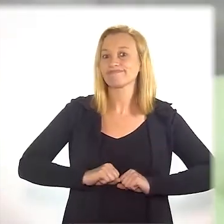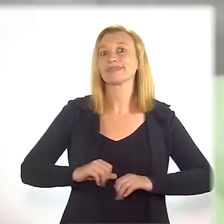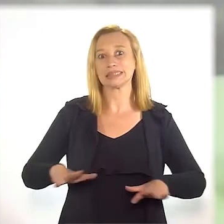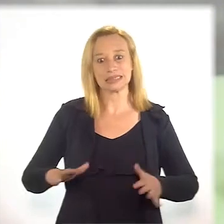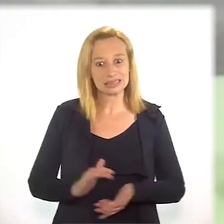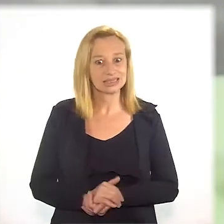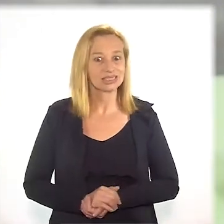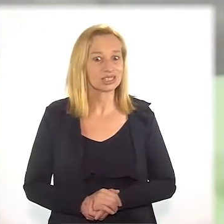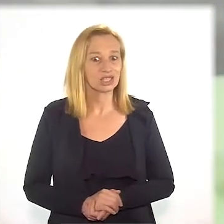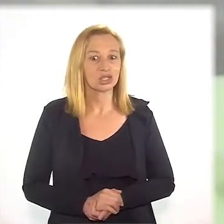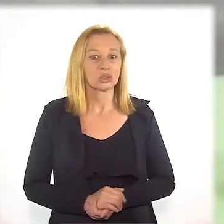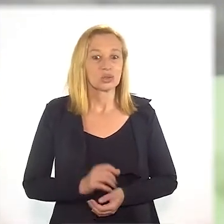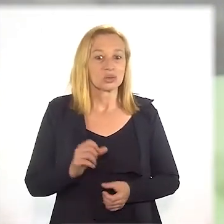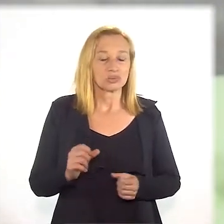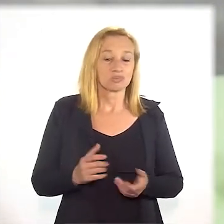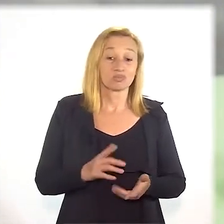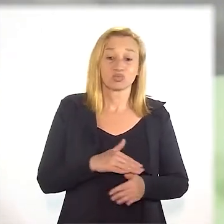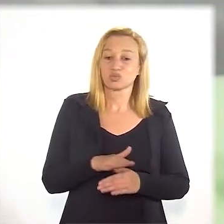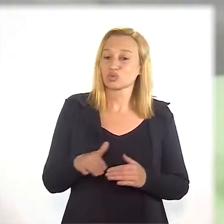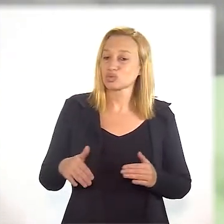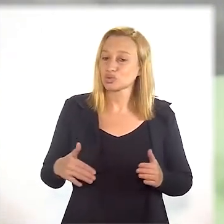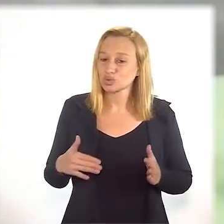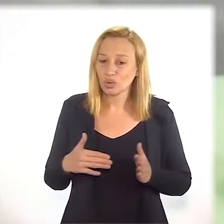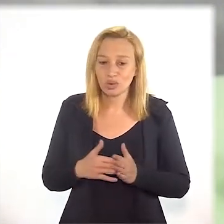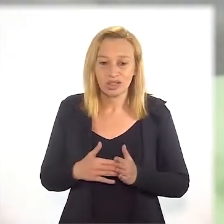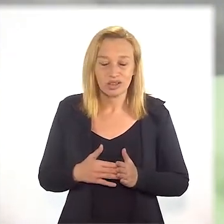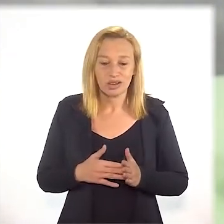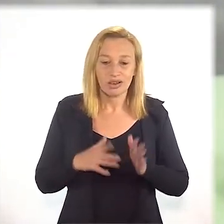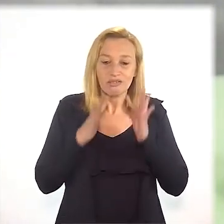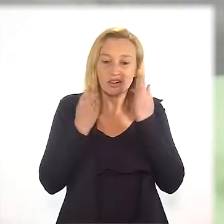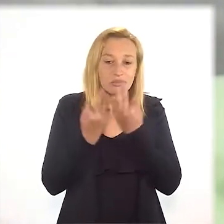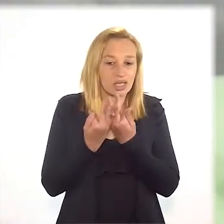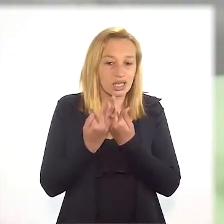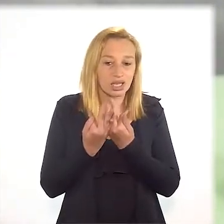realmente pegou todos os aspectos do ser humano, das famílias,